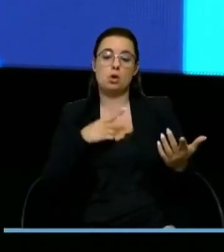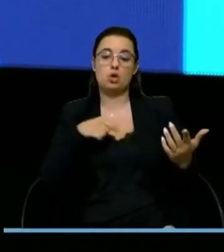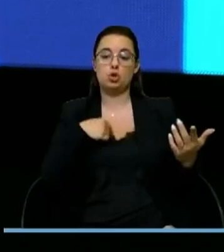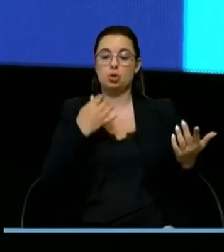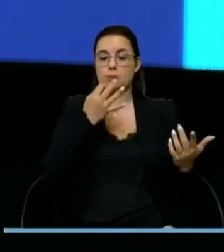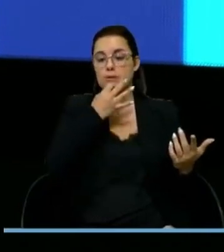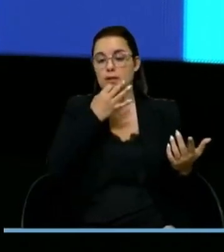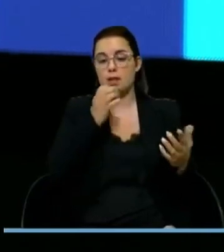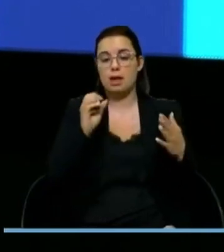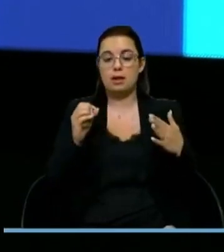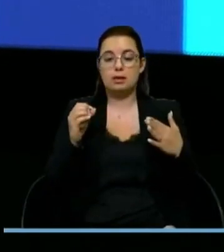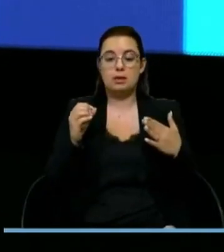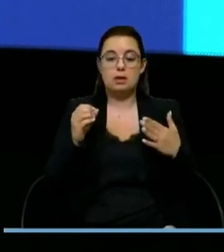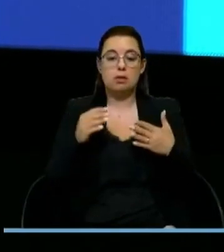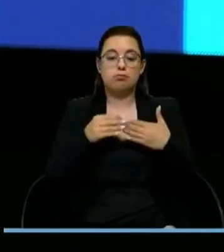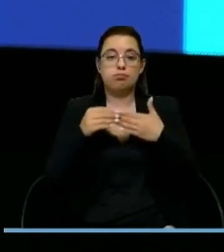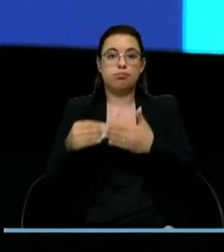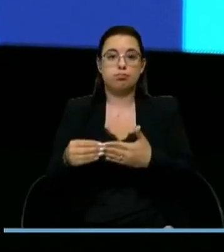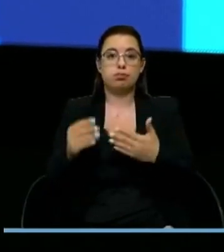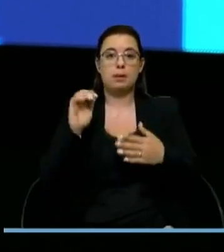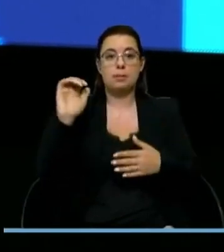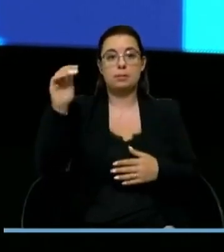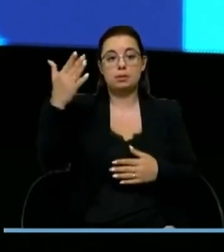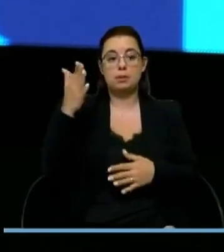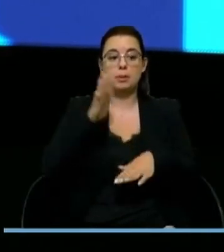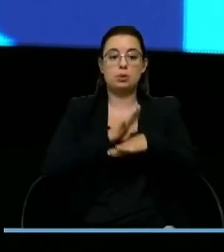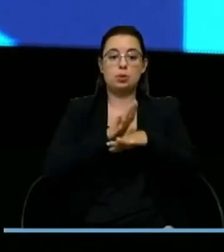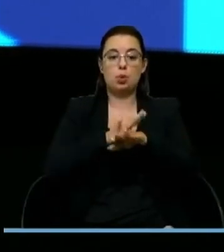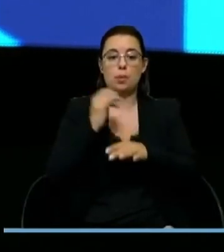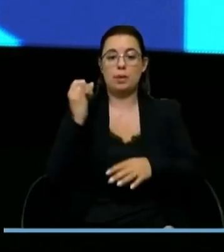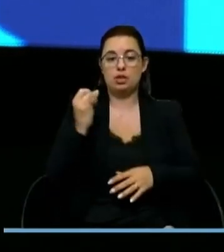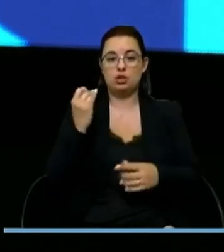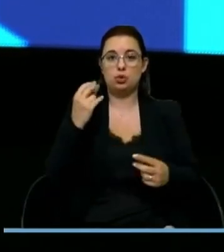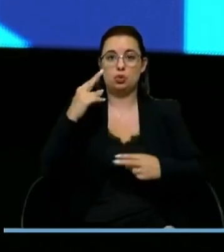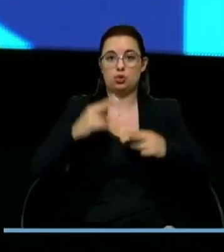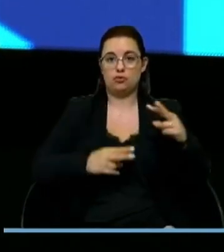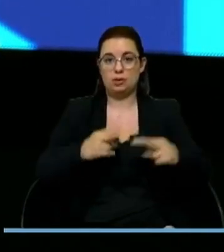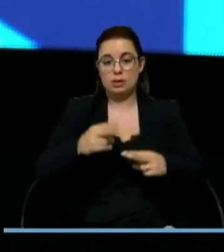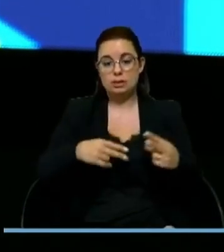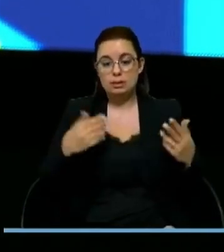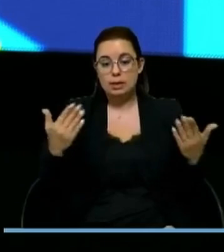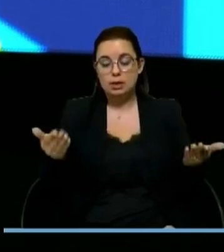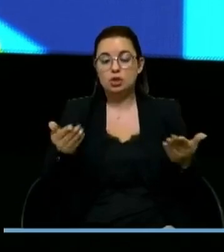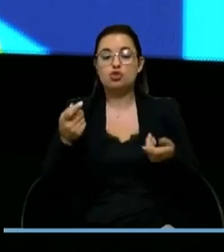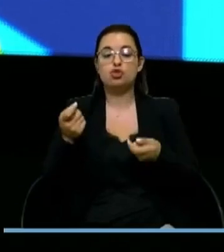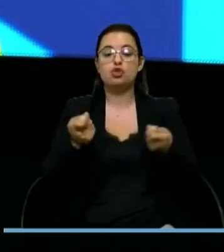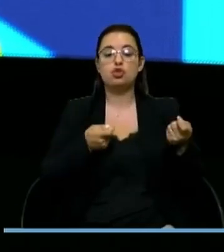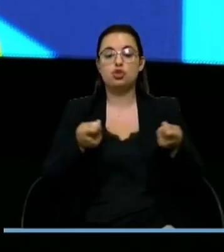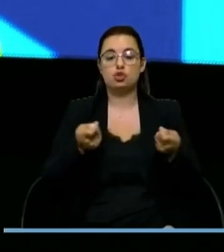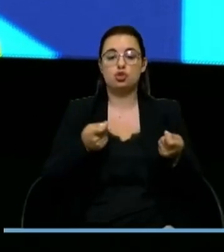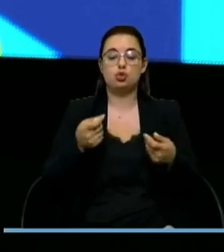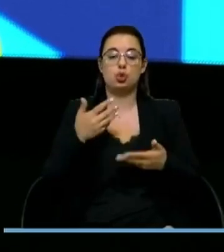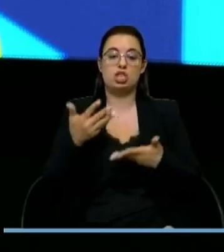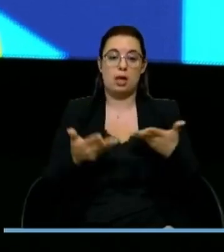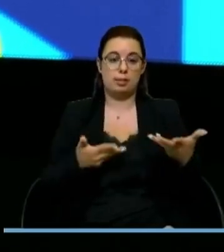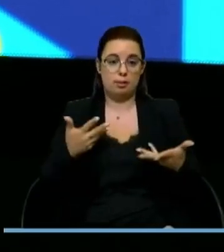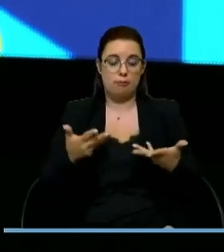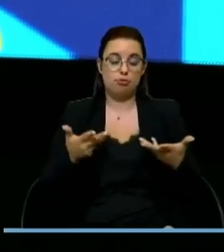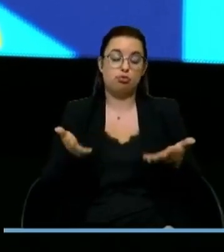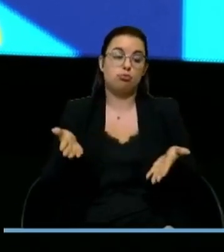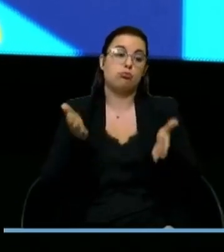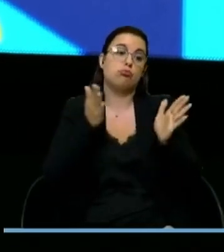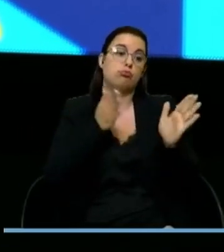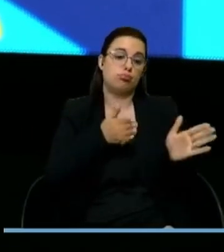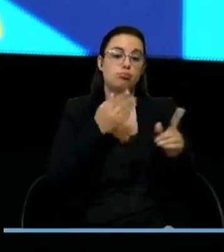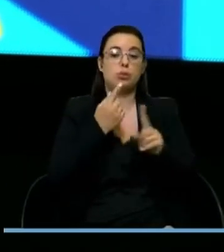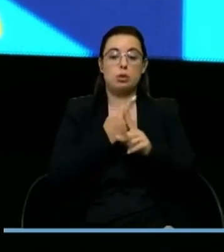falar de iniciativas que têm sido lideradas essencialmente por instituições financeiras e gestores de ativos. Há outro